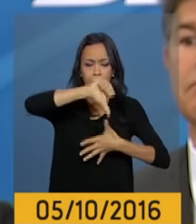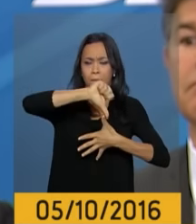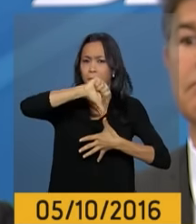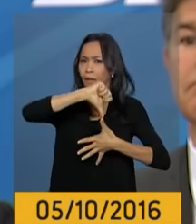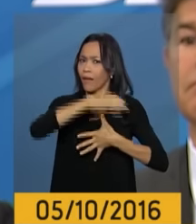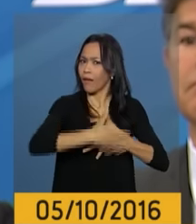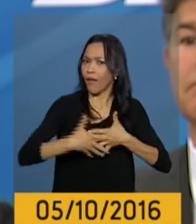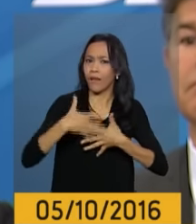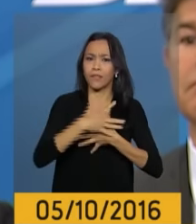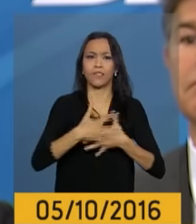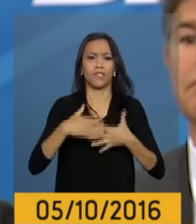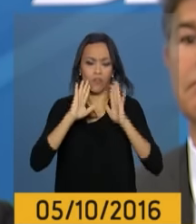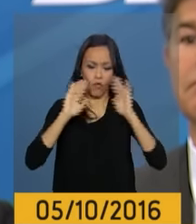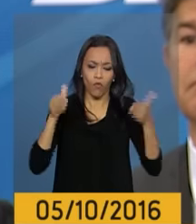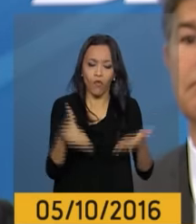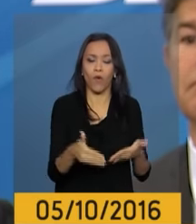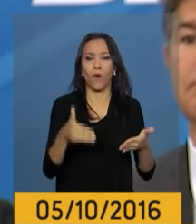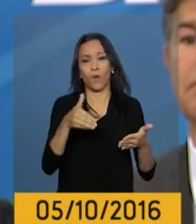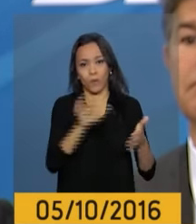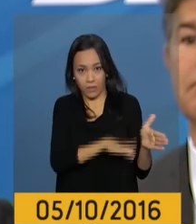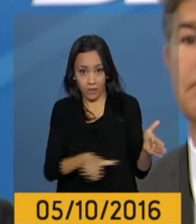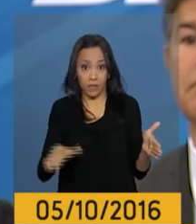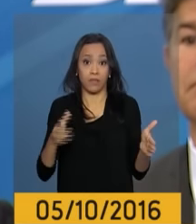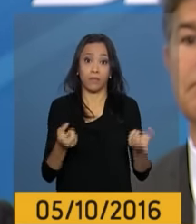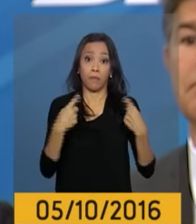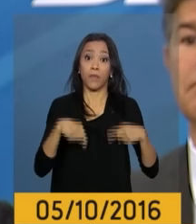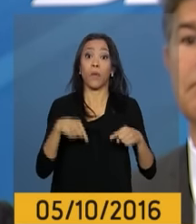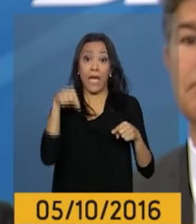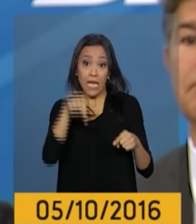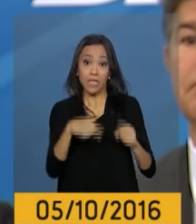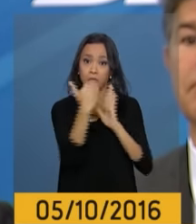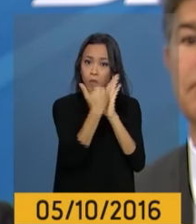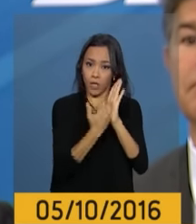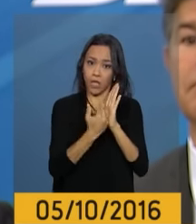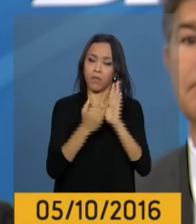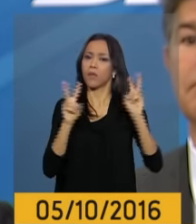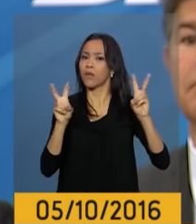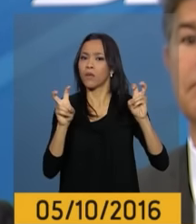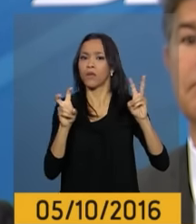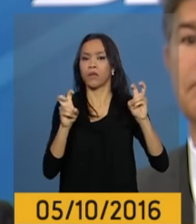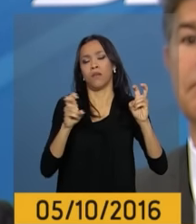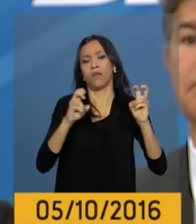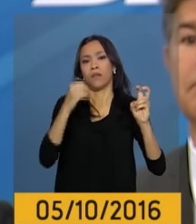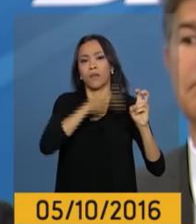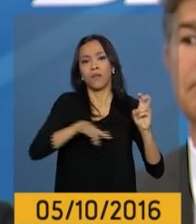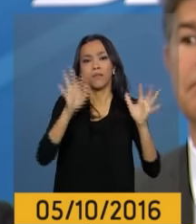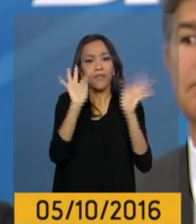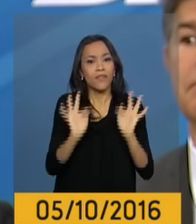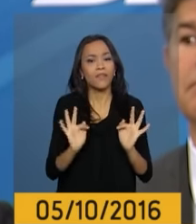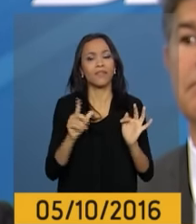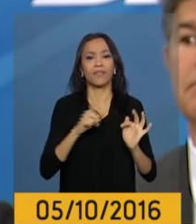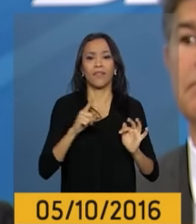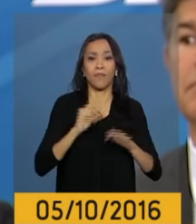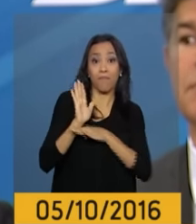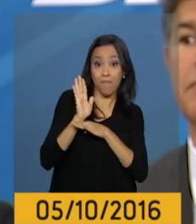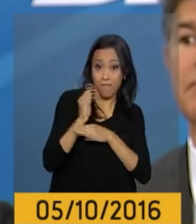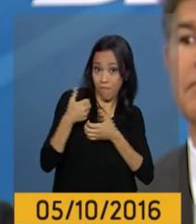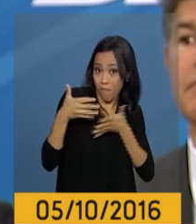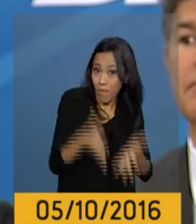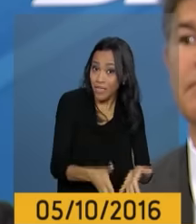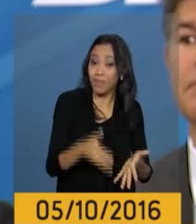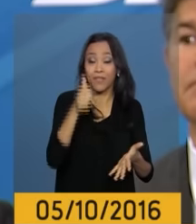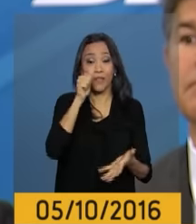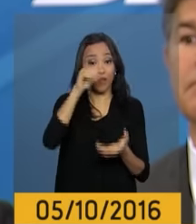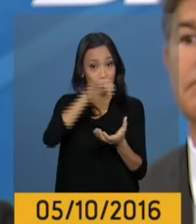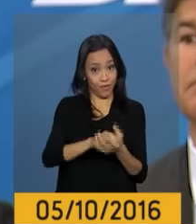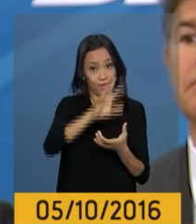Latina voltados para a primeira infância. A Criança Feliz contará também com a importante colaboração da nossa primeira-dama, Marcela